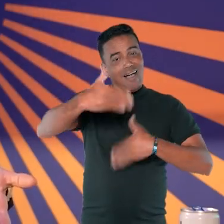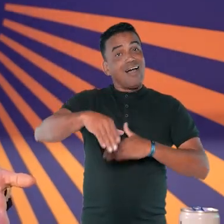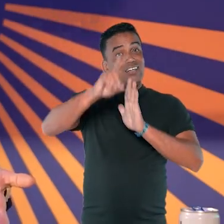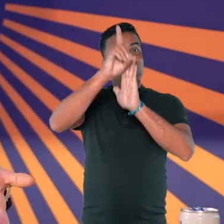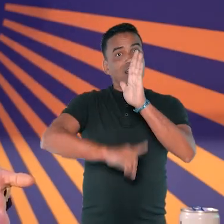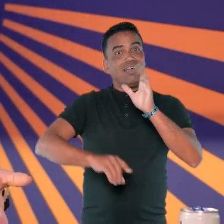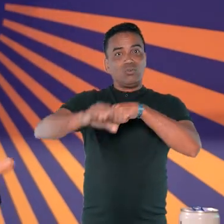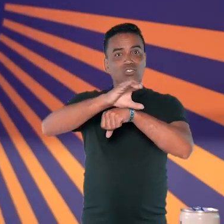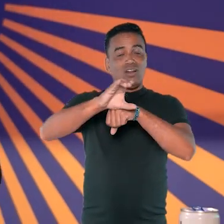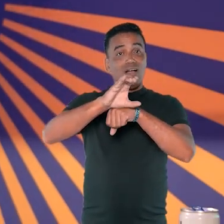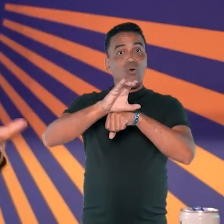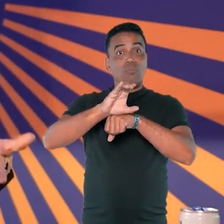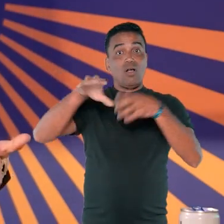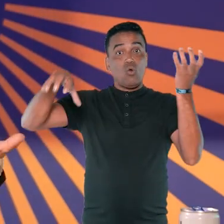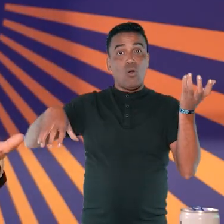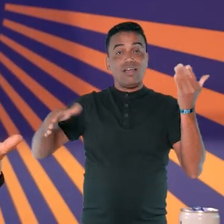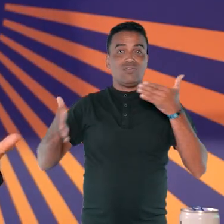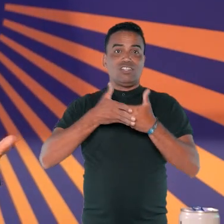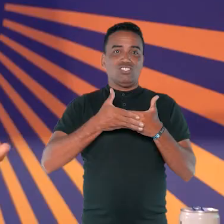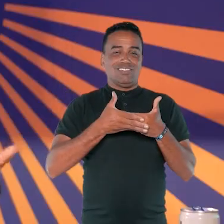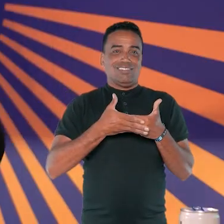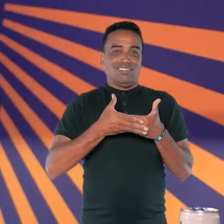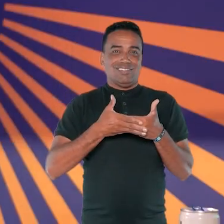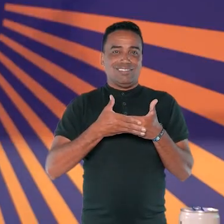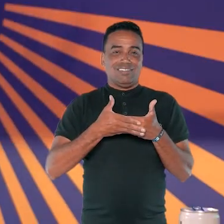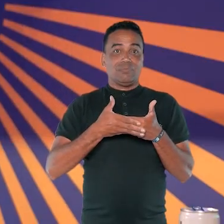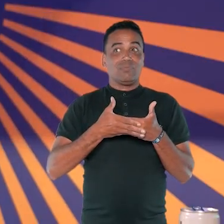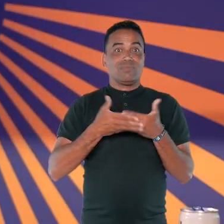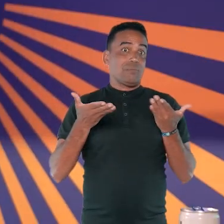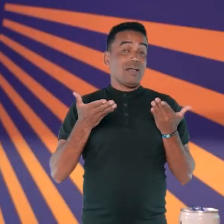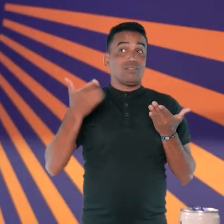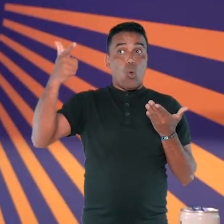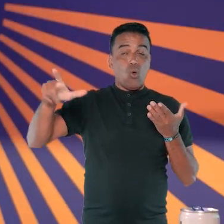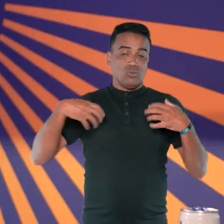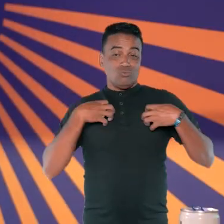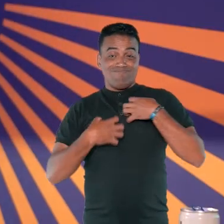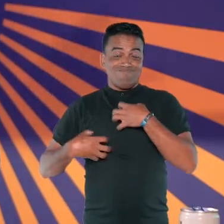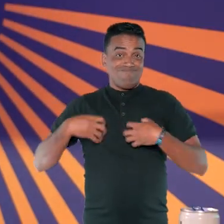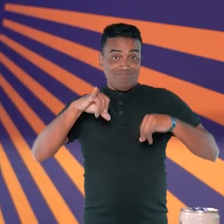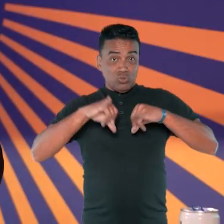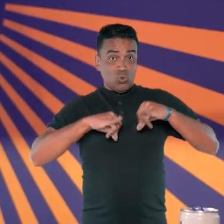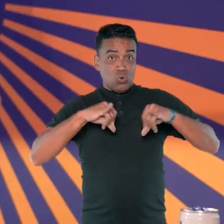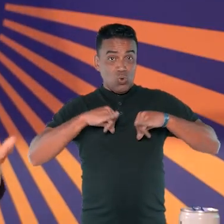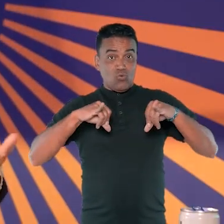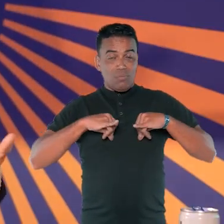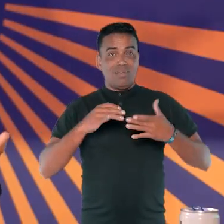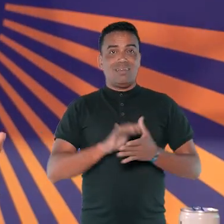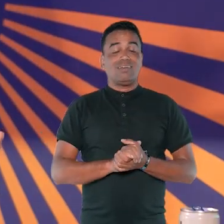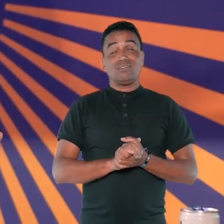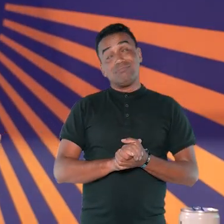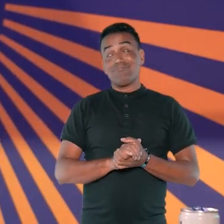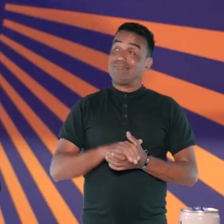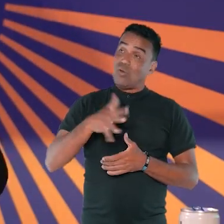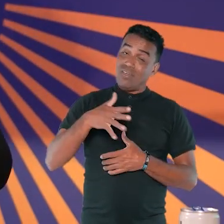em 77. Hoje a gente não cogita disso, mas há outras dores. Talvez doer faça parte da